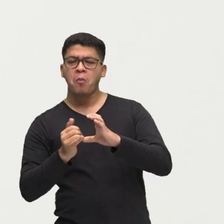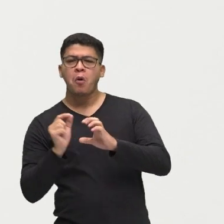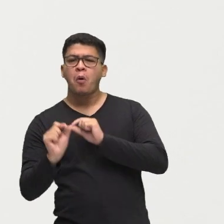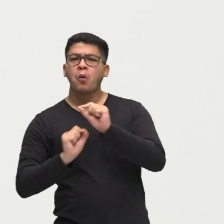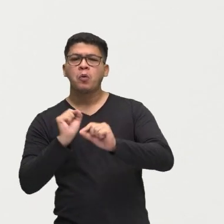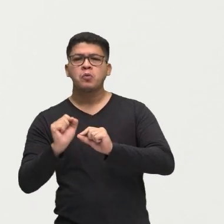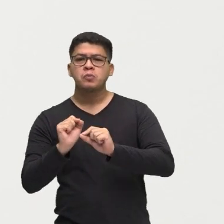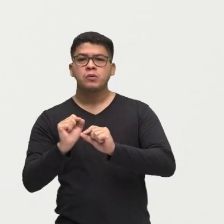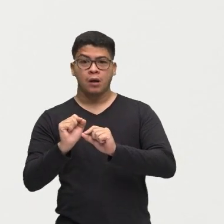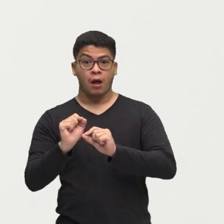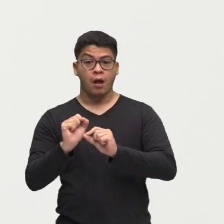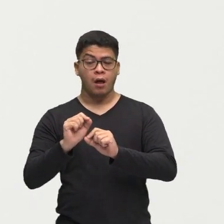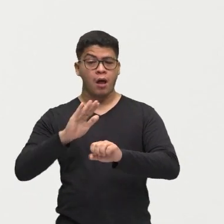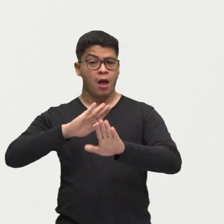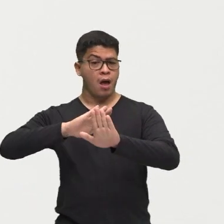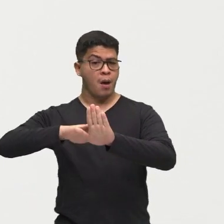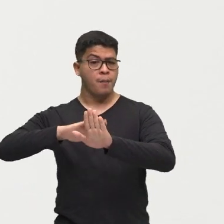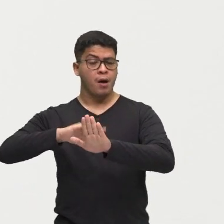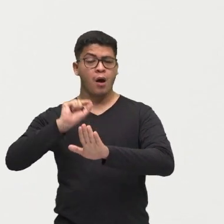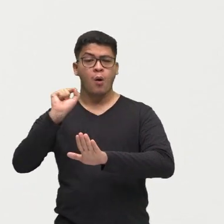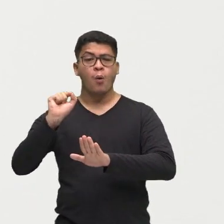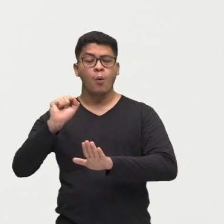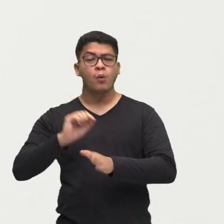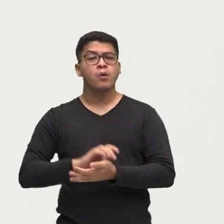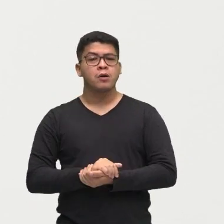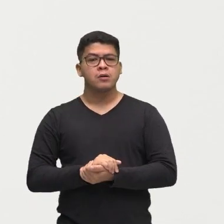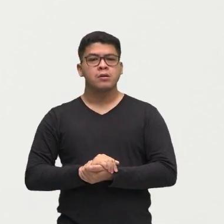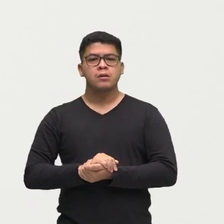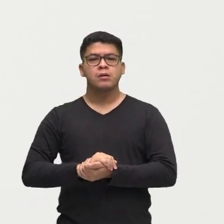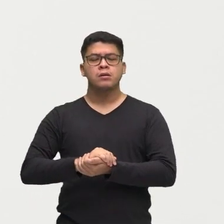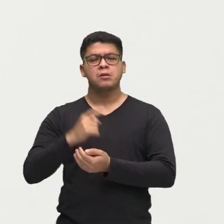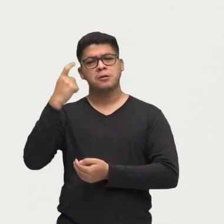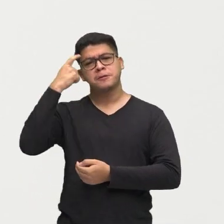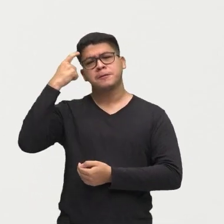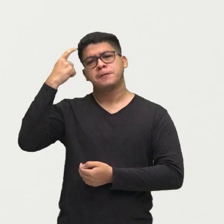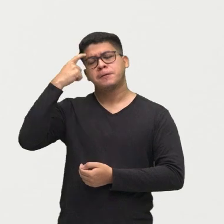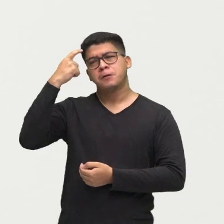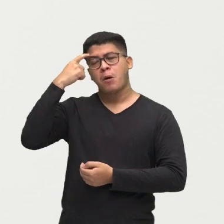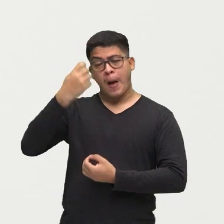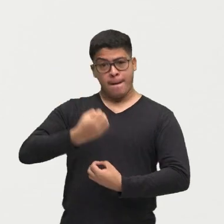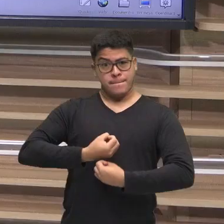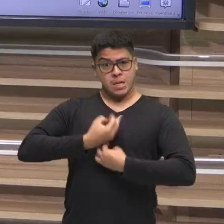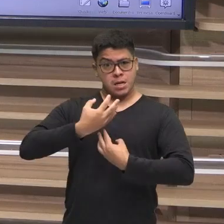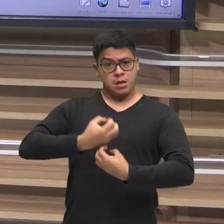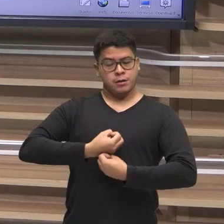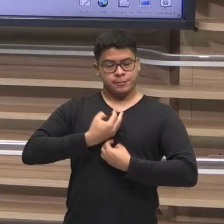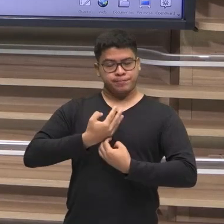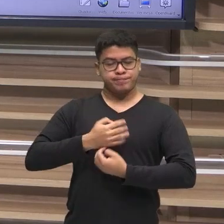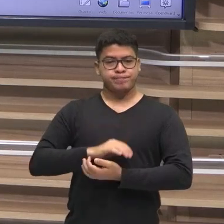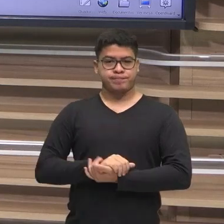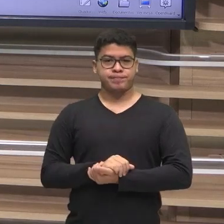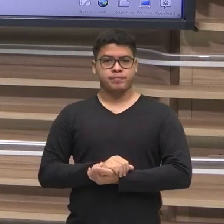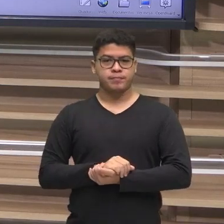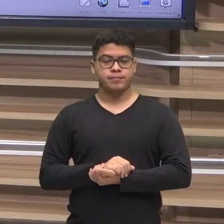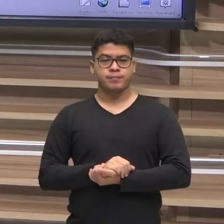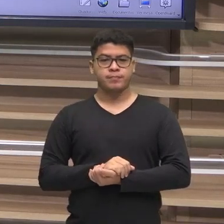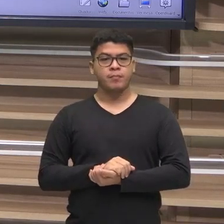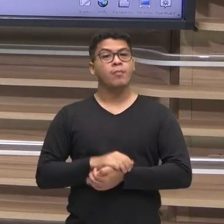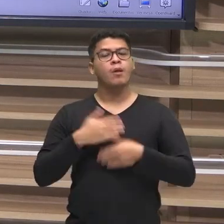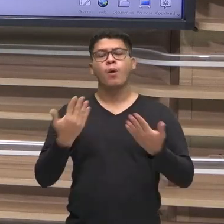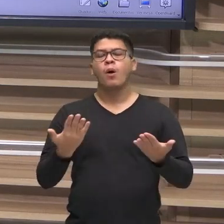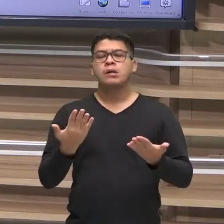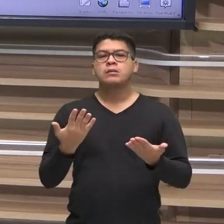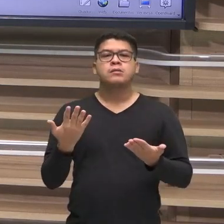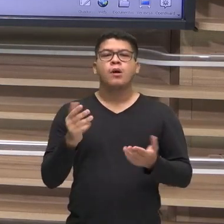a metáfora do que decorre a idealização de seus poemas, certo? Então, pessoal,